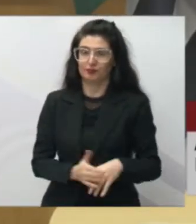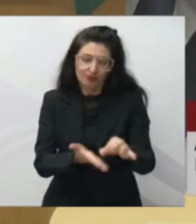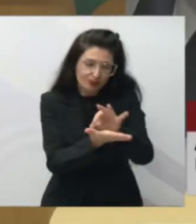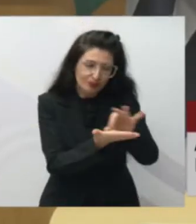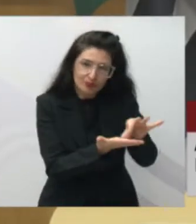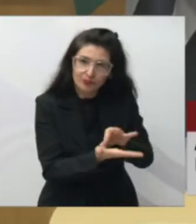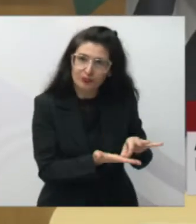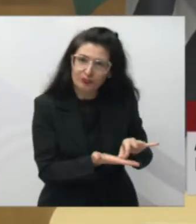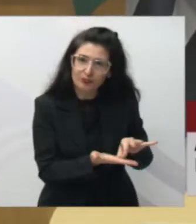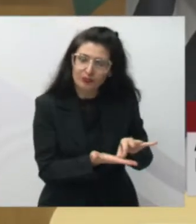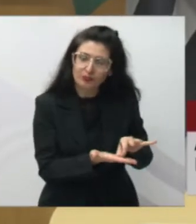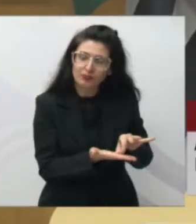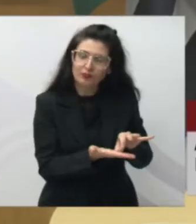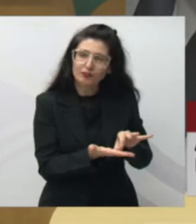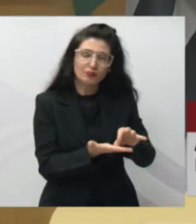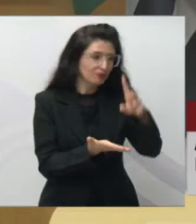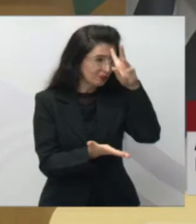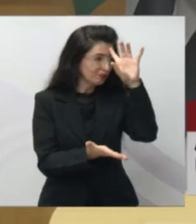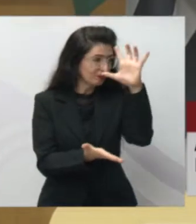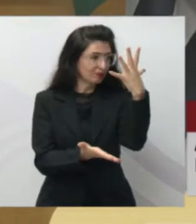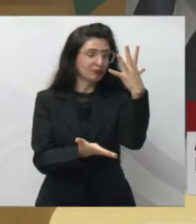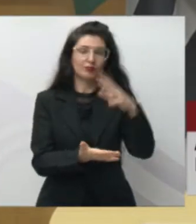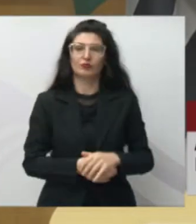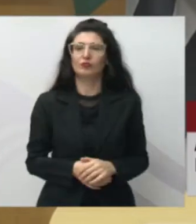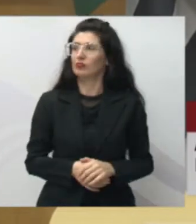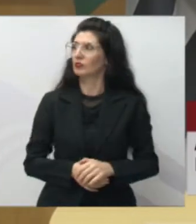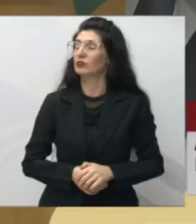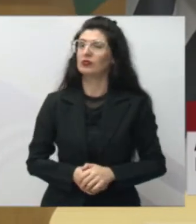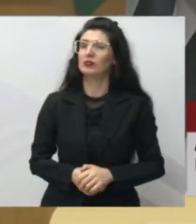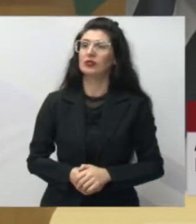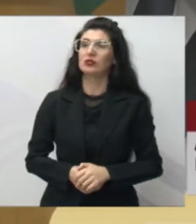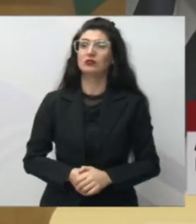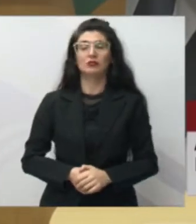autoria da mesa diretora